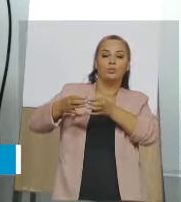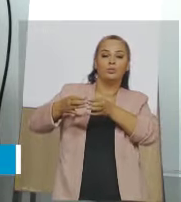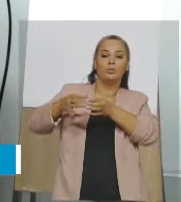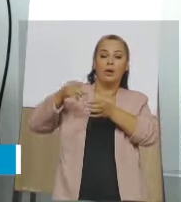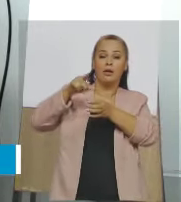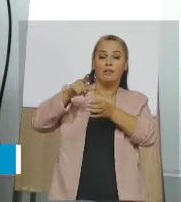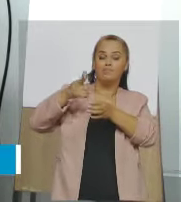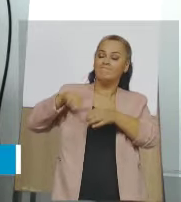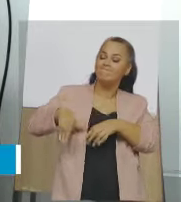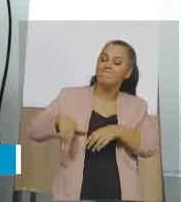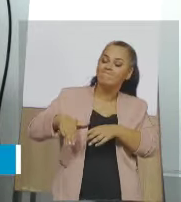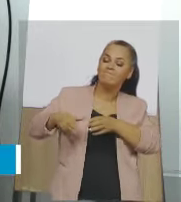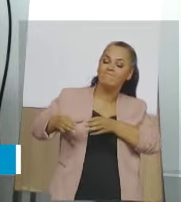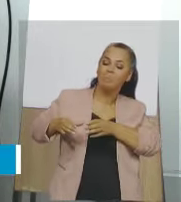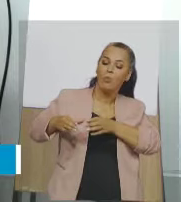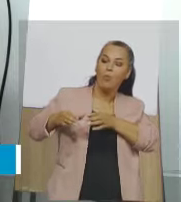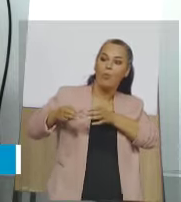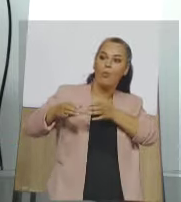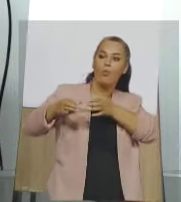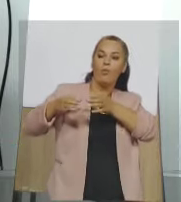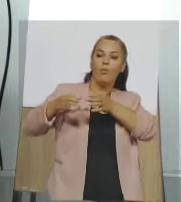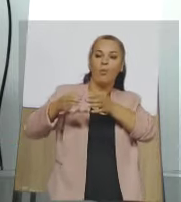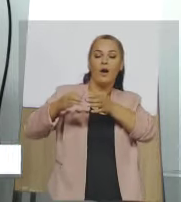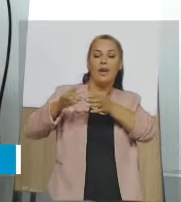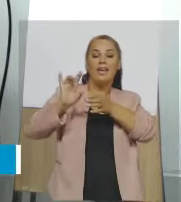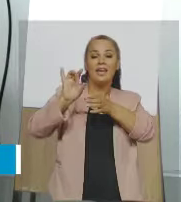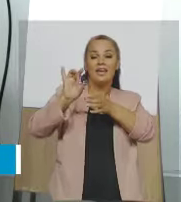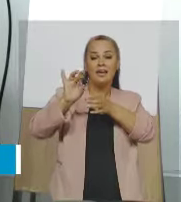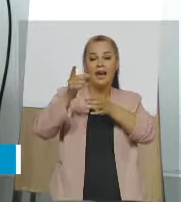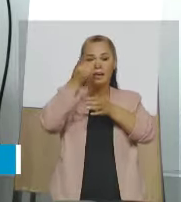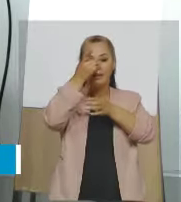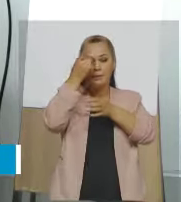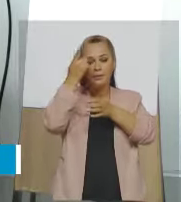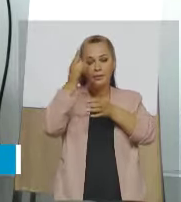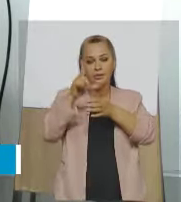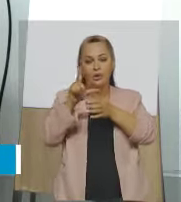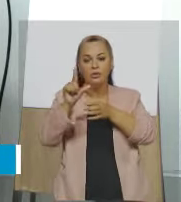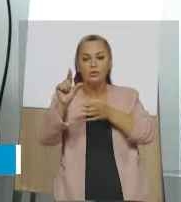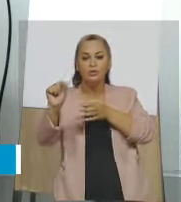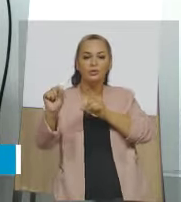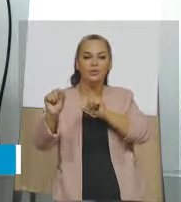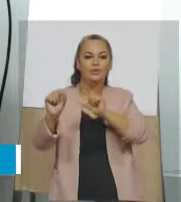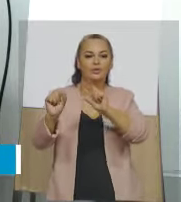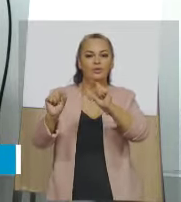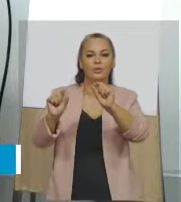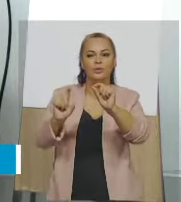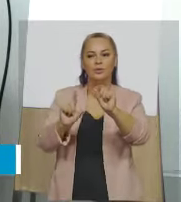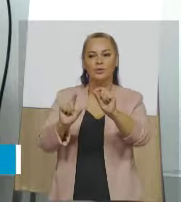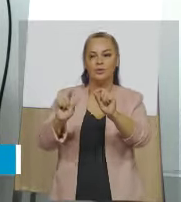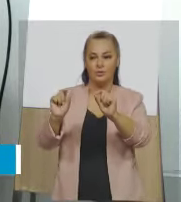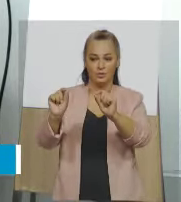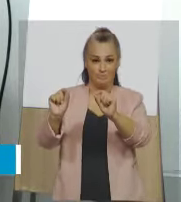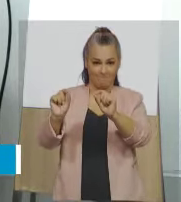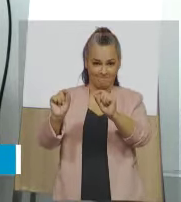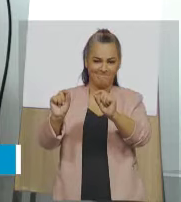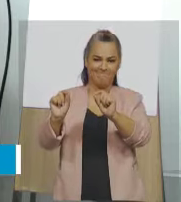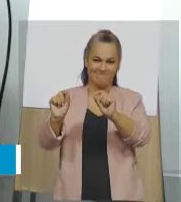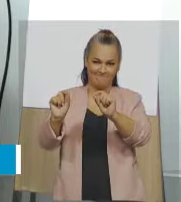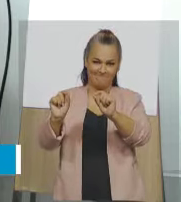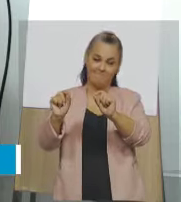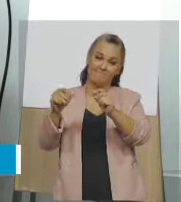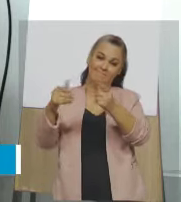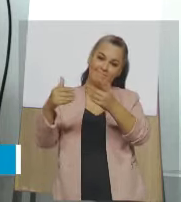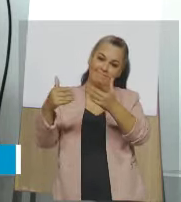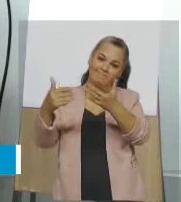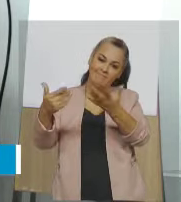feita necessariamente só para você, só porque você gosta. E muitas vezes a gente acha que a gente gosta de alguma coisa ou